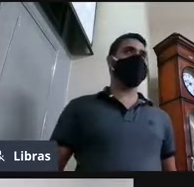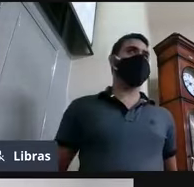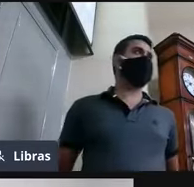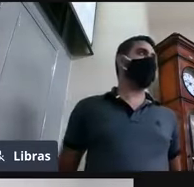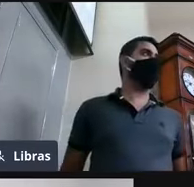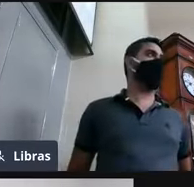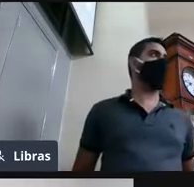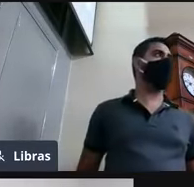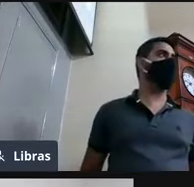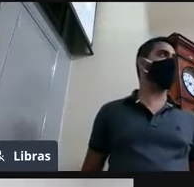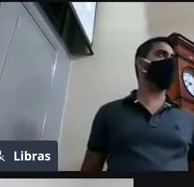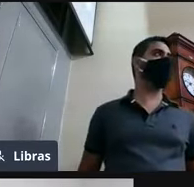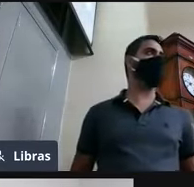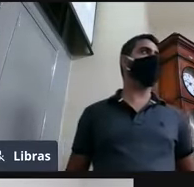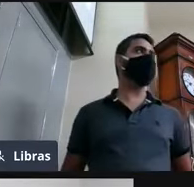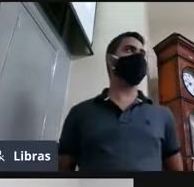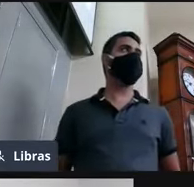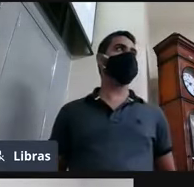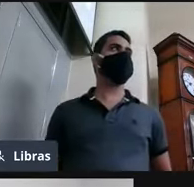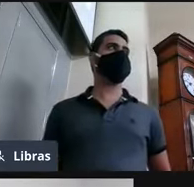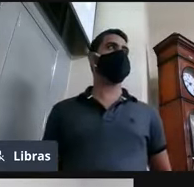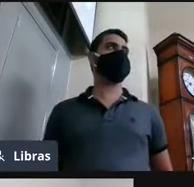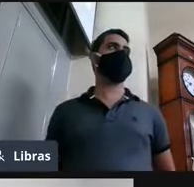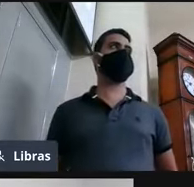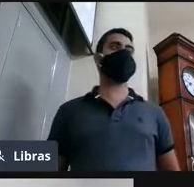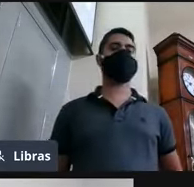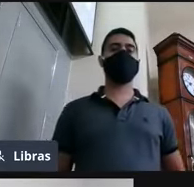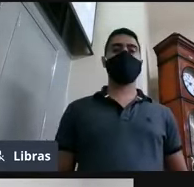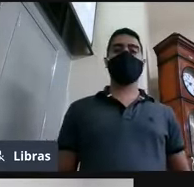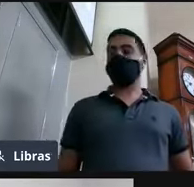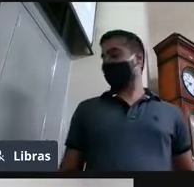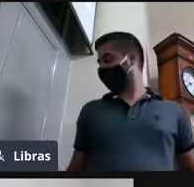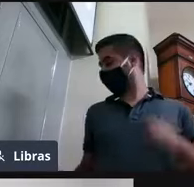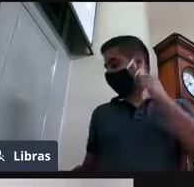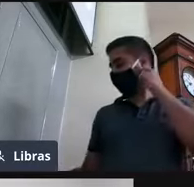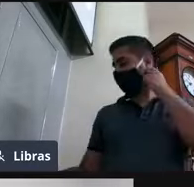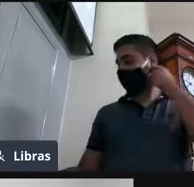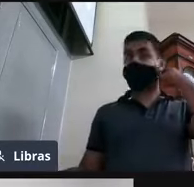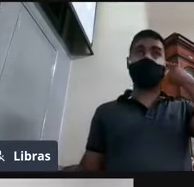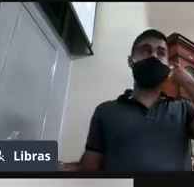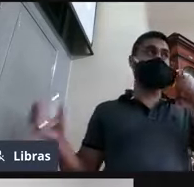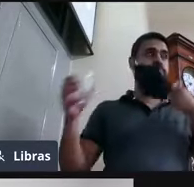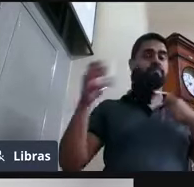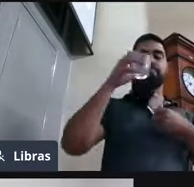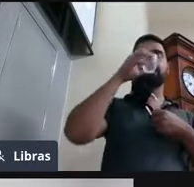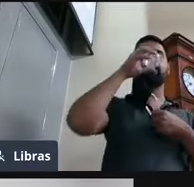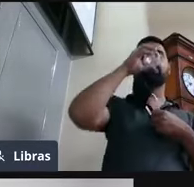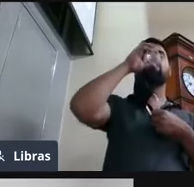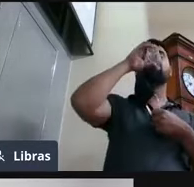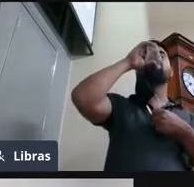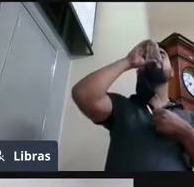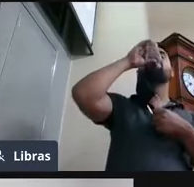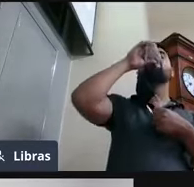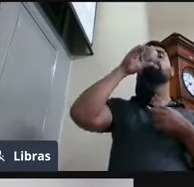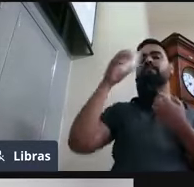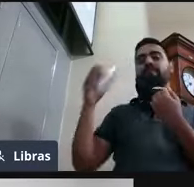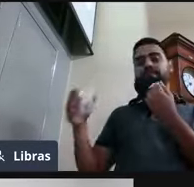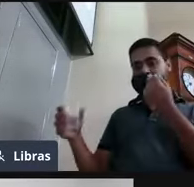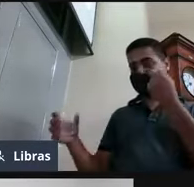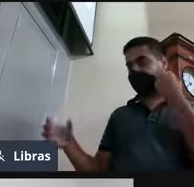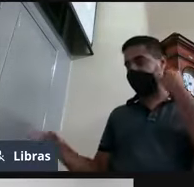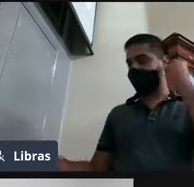Obrigado, secretário, vereadores, vereadoras, prefeito que não está aqui nos ouvindo. Com